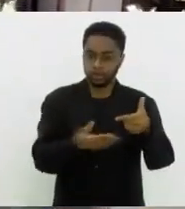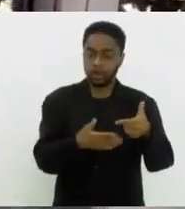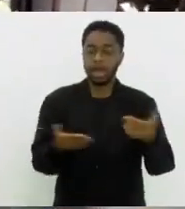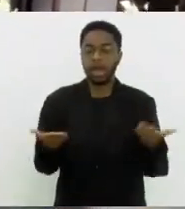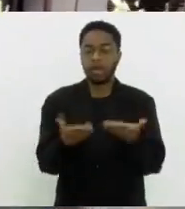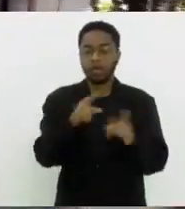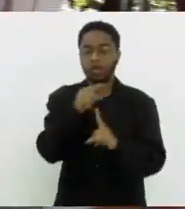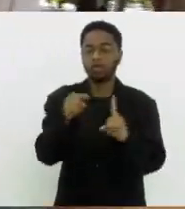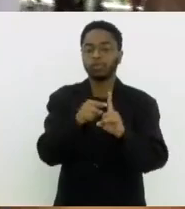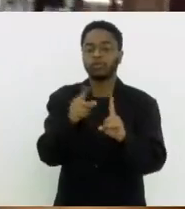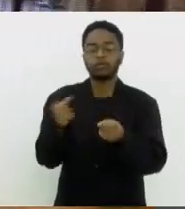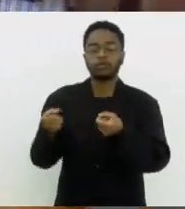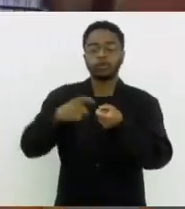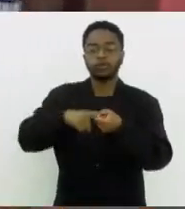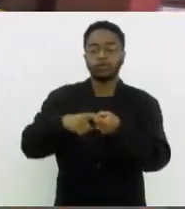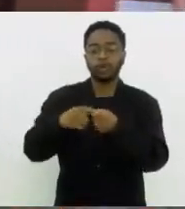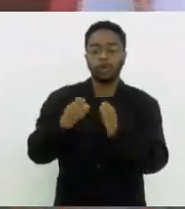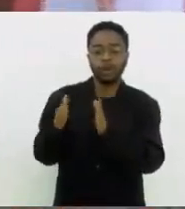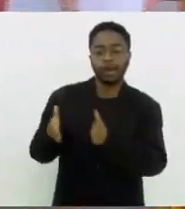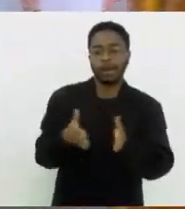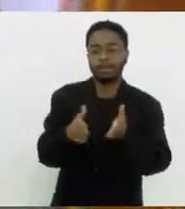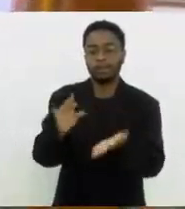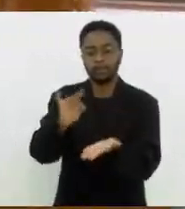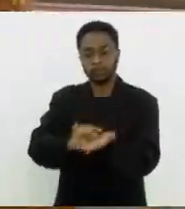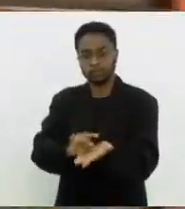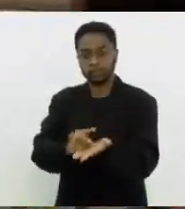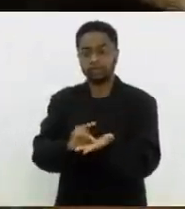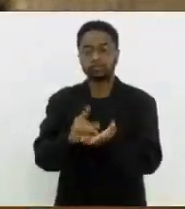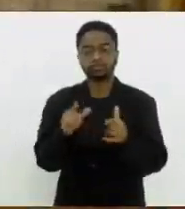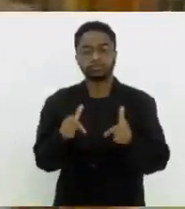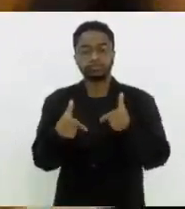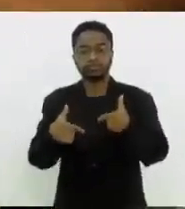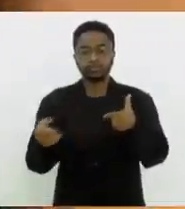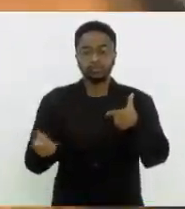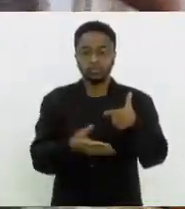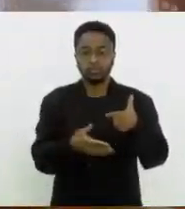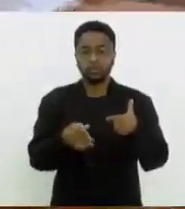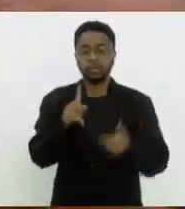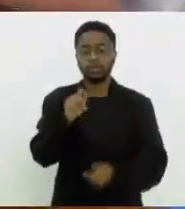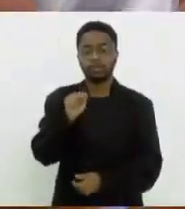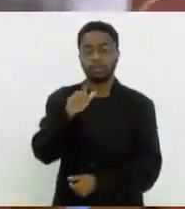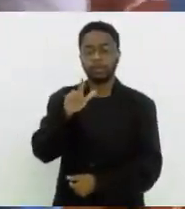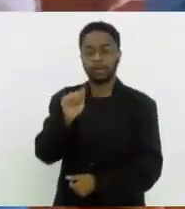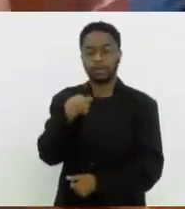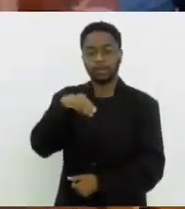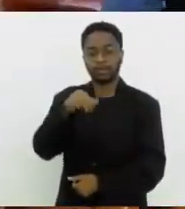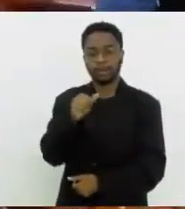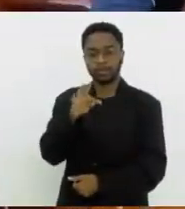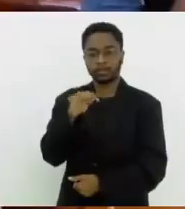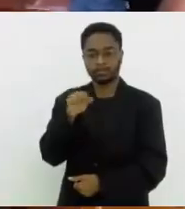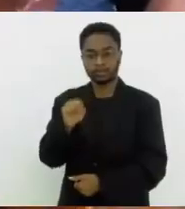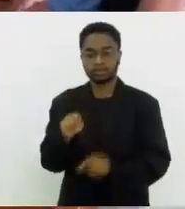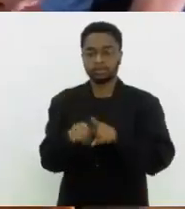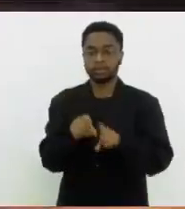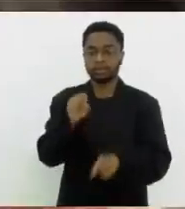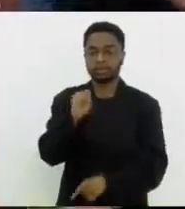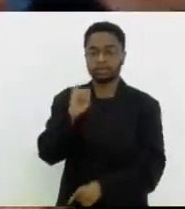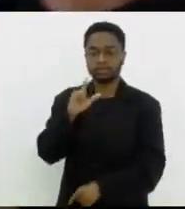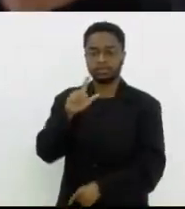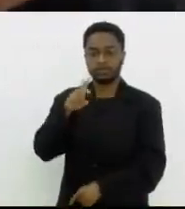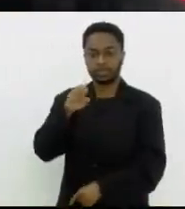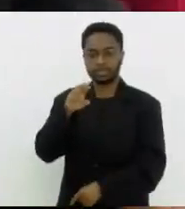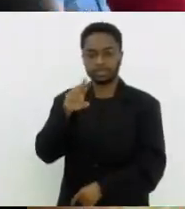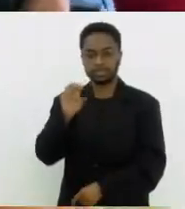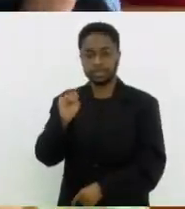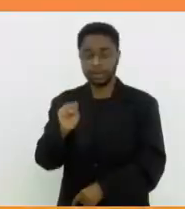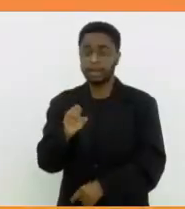o trajeto original desse símbolo de Santa Teresa, com a reativação dos ramais de Paula Matos e Silvestre, fora de funcionamento há